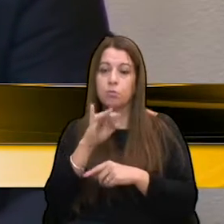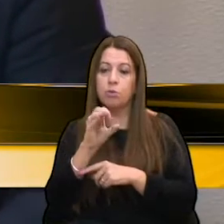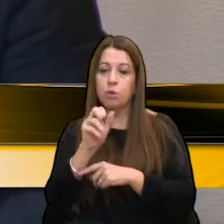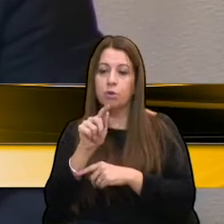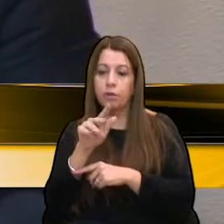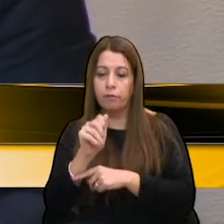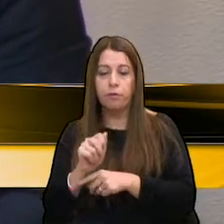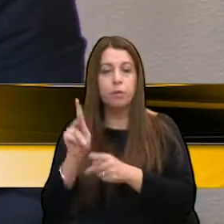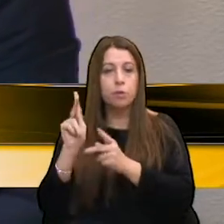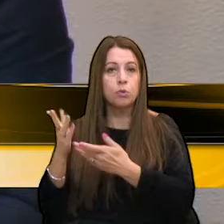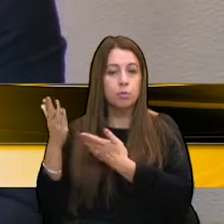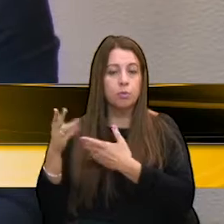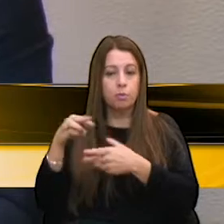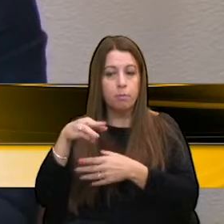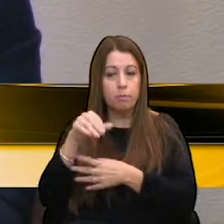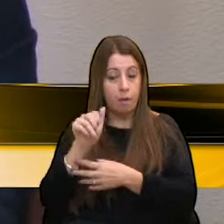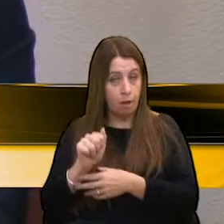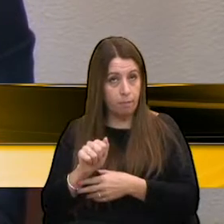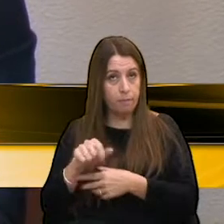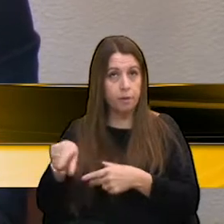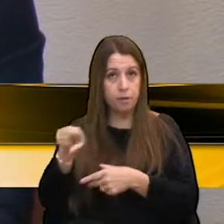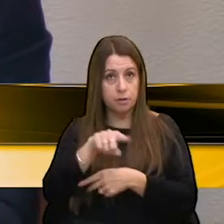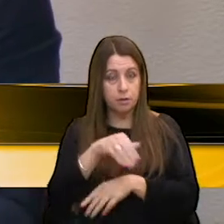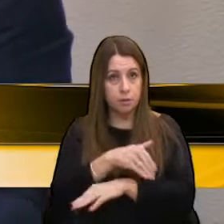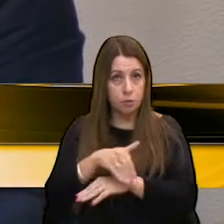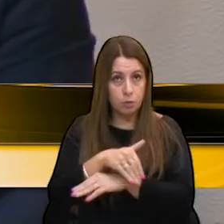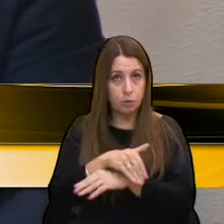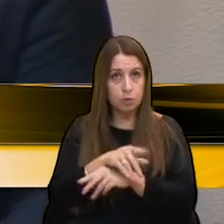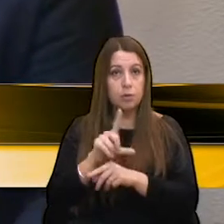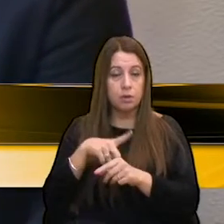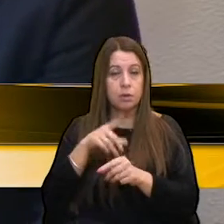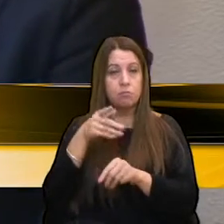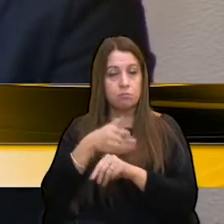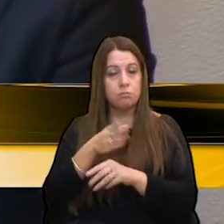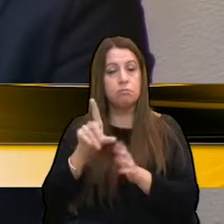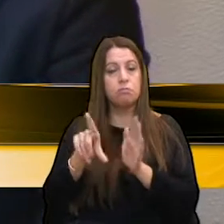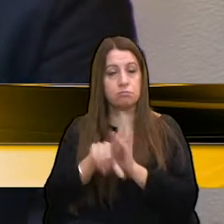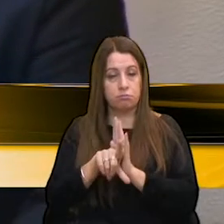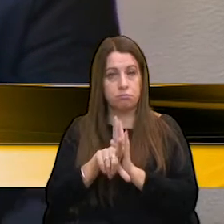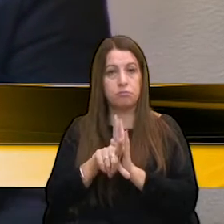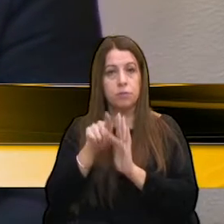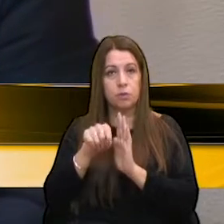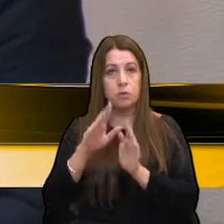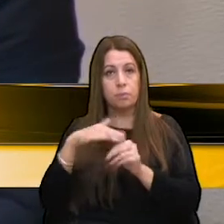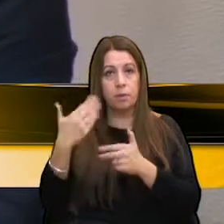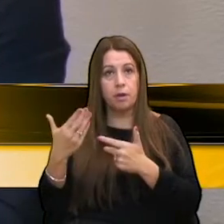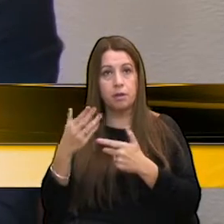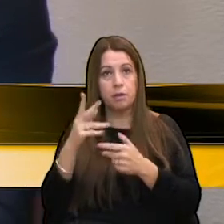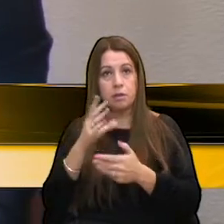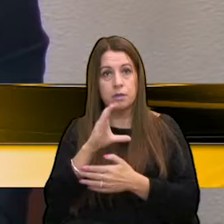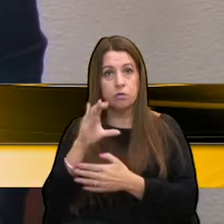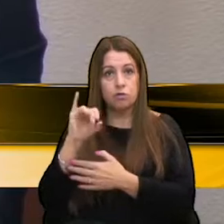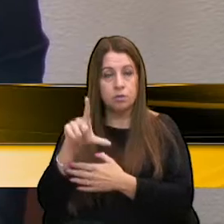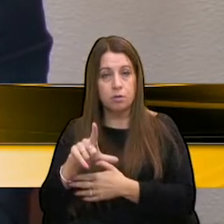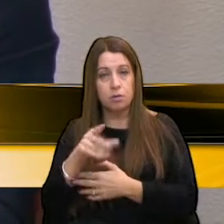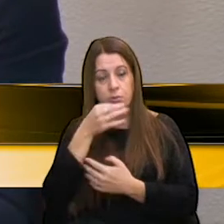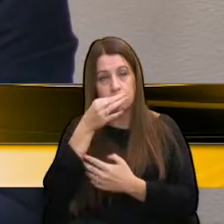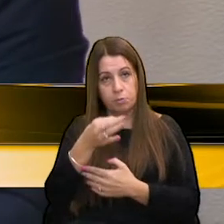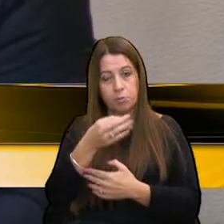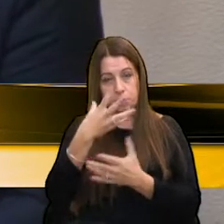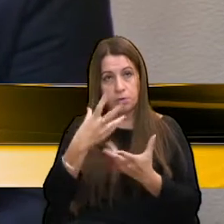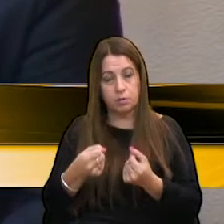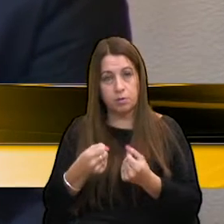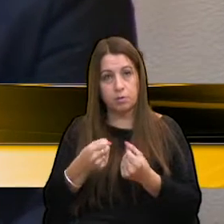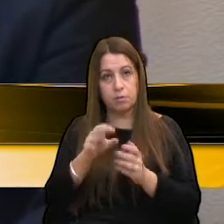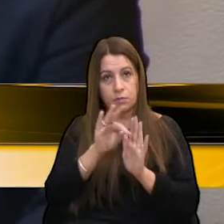do homenageado, mapa de localização da via, preenchendo os requisitos legais. Ademais, a CCJL opinou pela